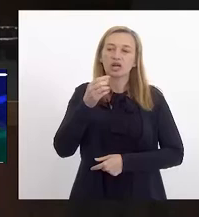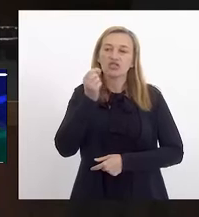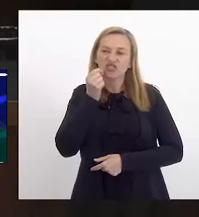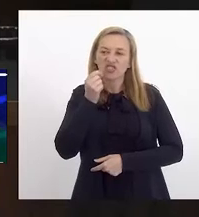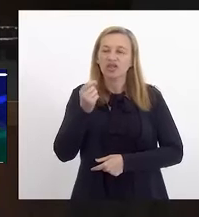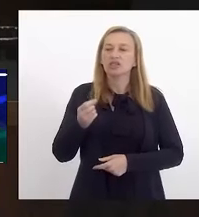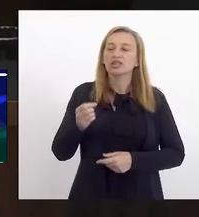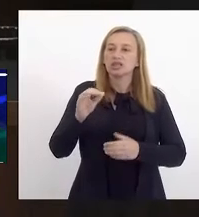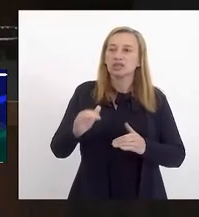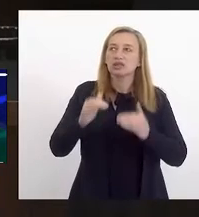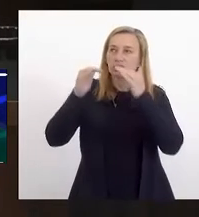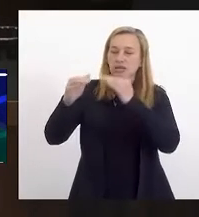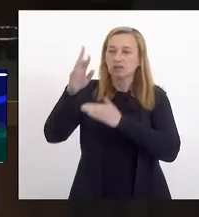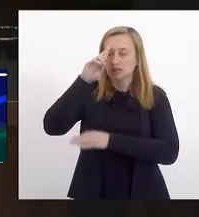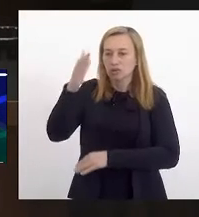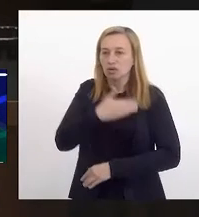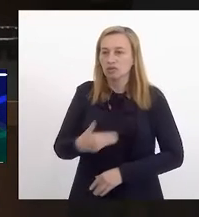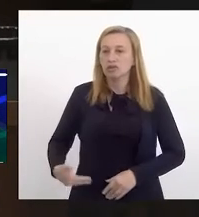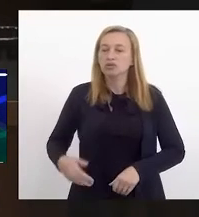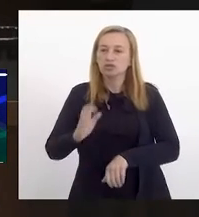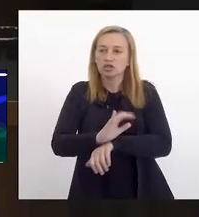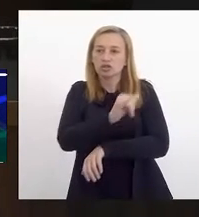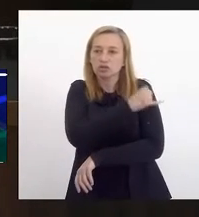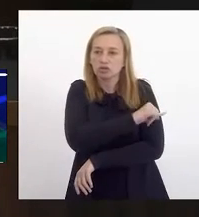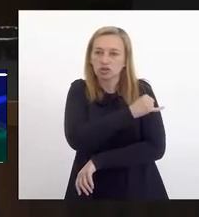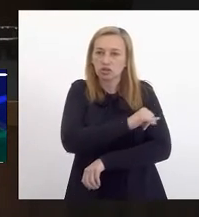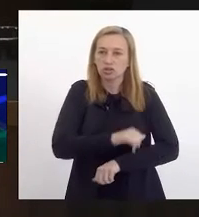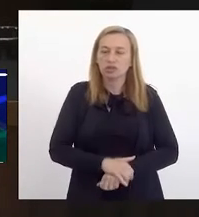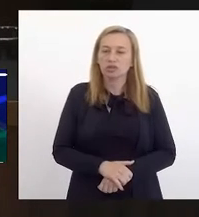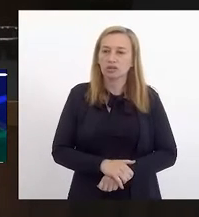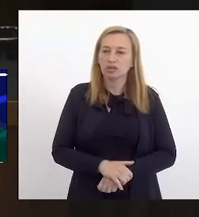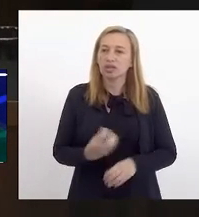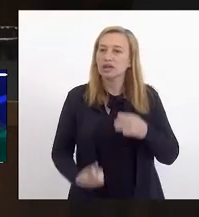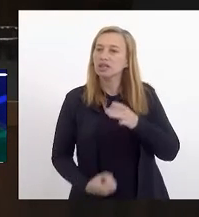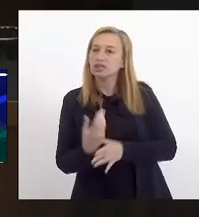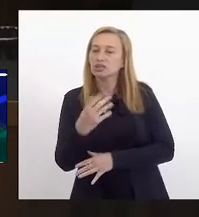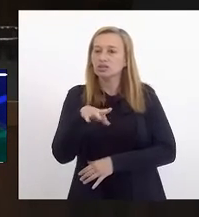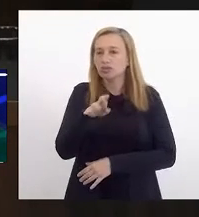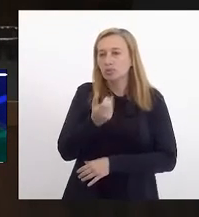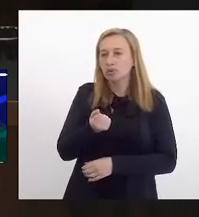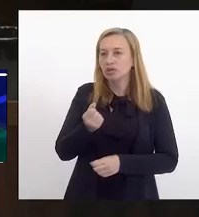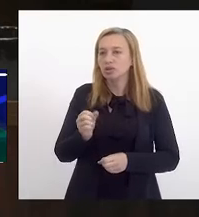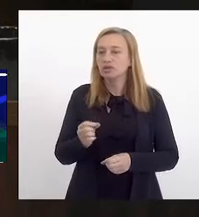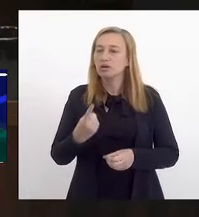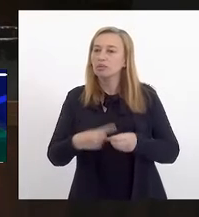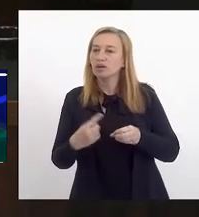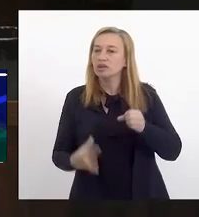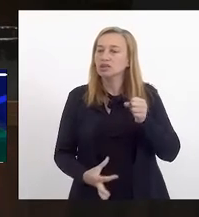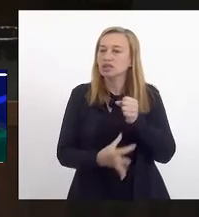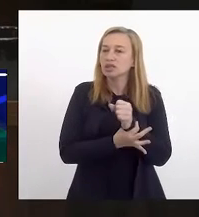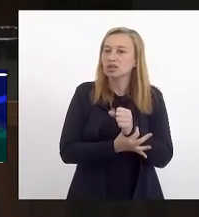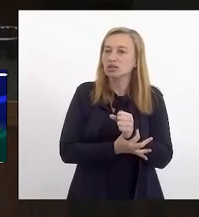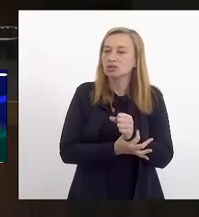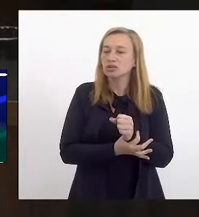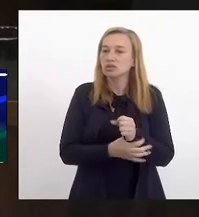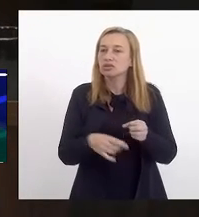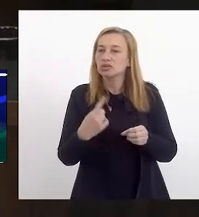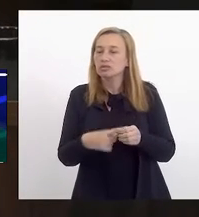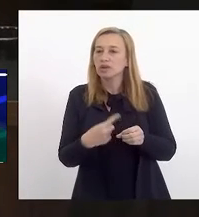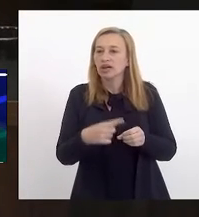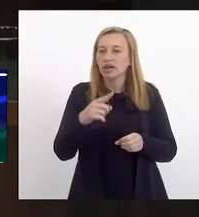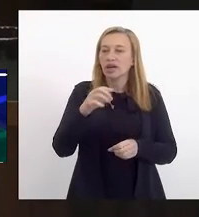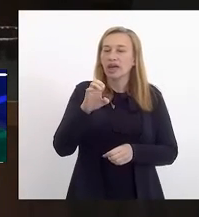solicita ao excelentíssimo governador do estado do Rio de Janeiro a implantação do programa Bairro Seguro nos bairros